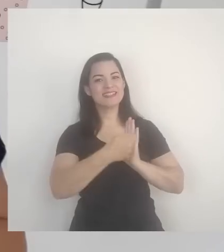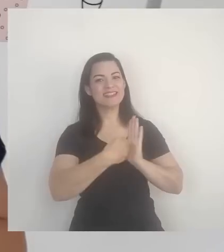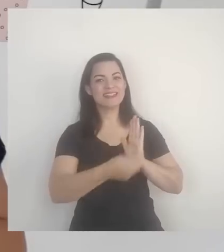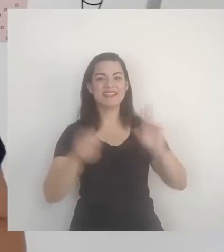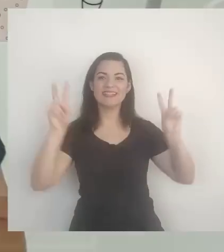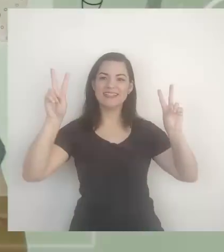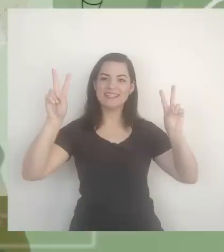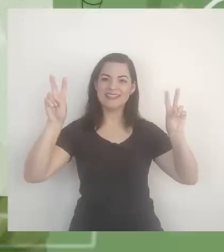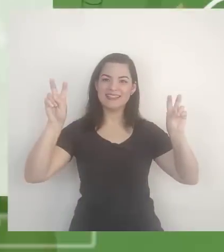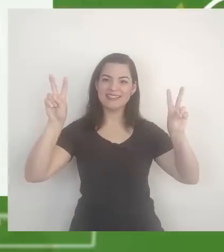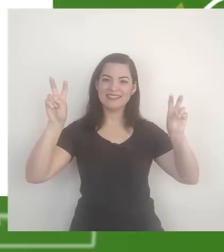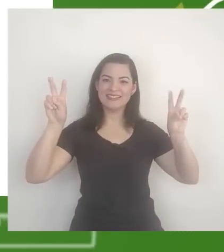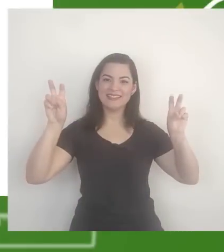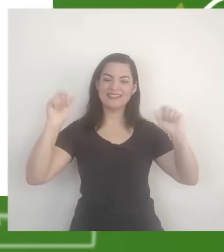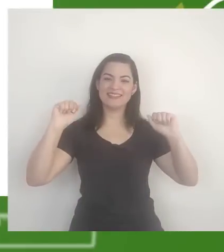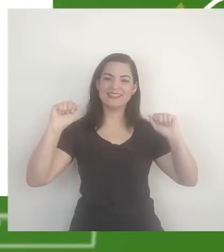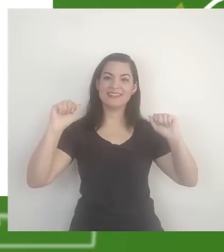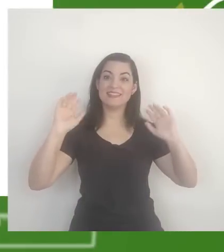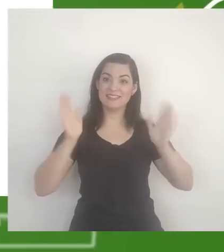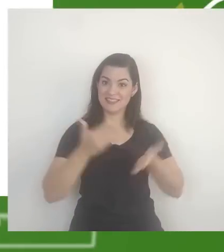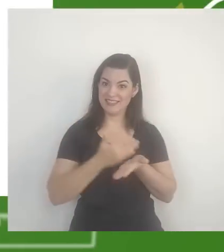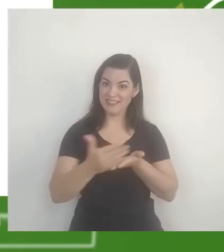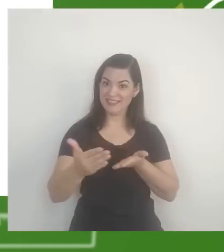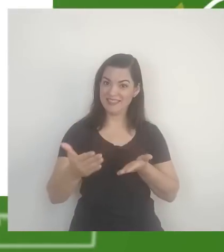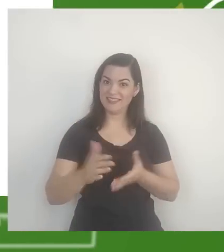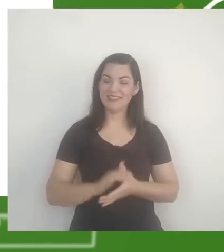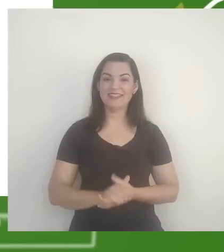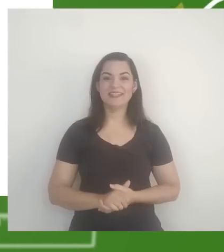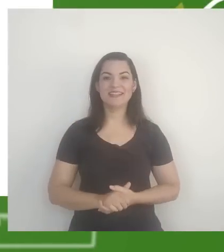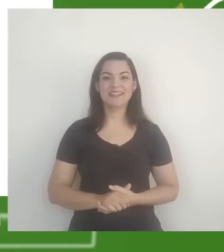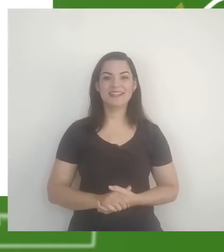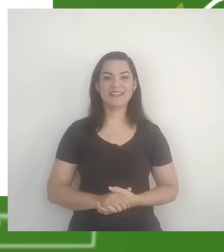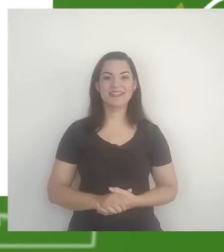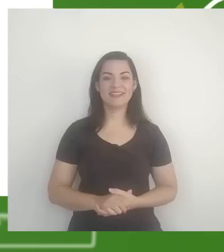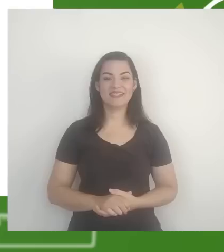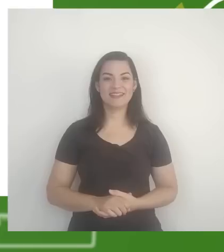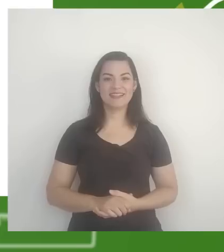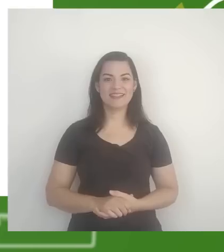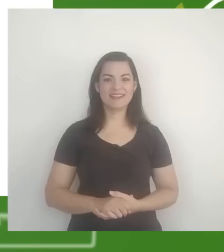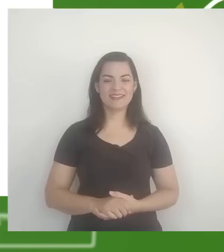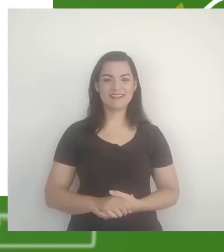nosso encontro de hoje que já vamos mergulhar.